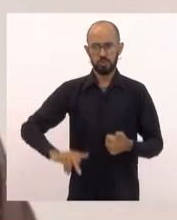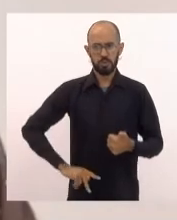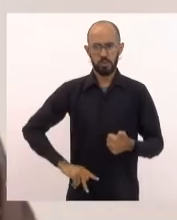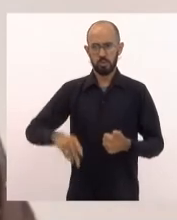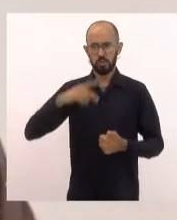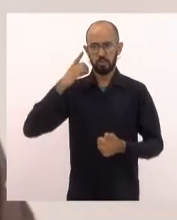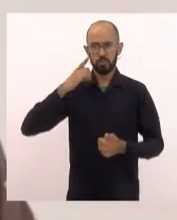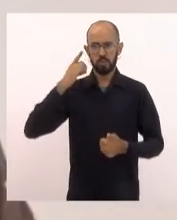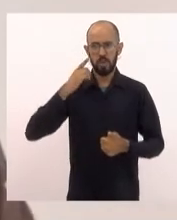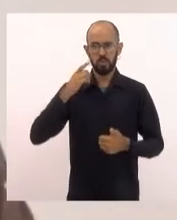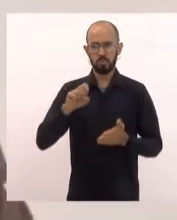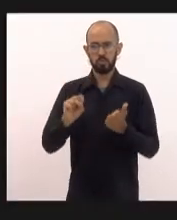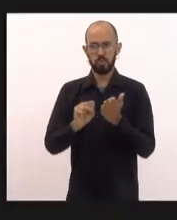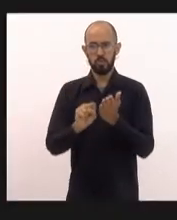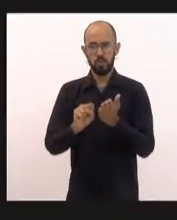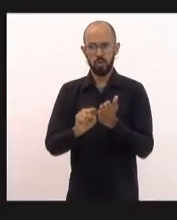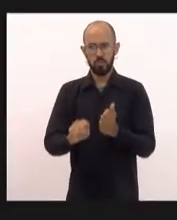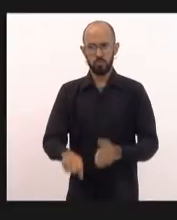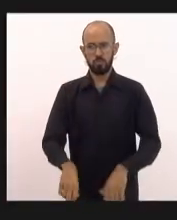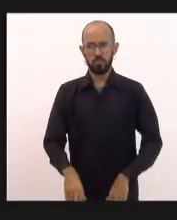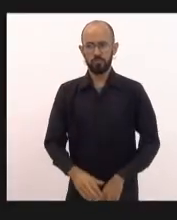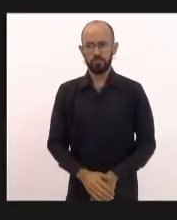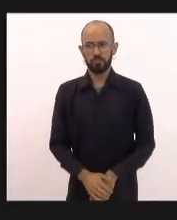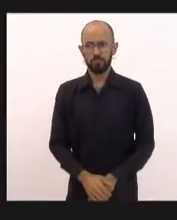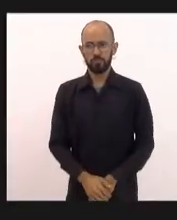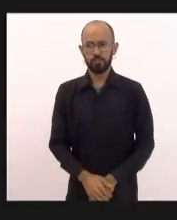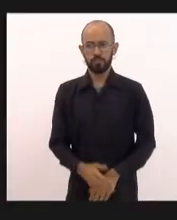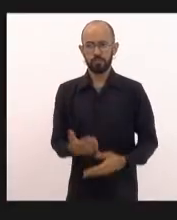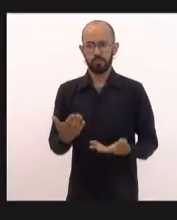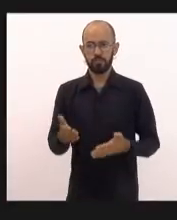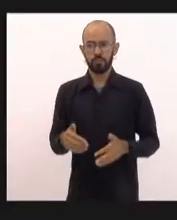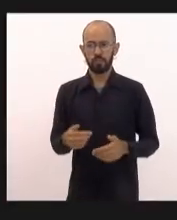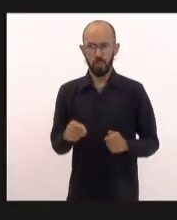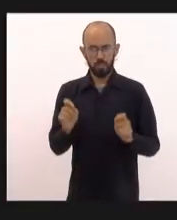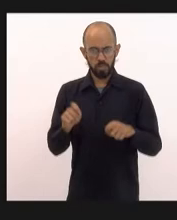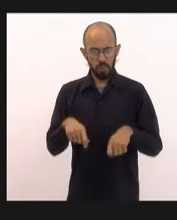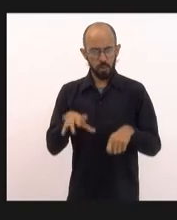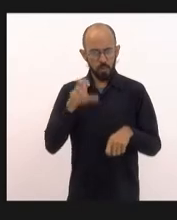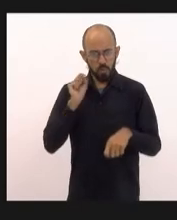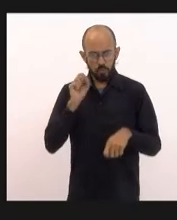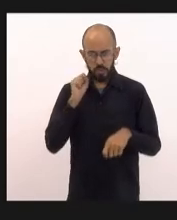Samuel Malafaia. Não, eu queria... Está me ouvindo, tia Ju?